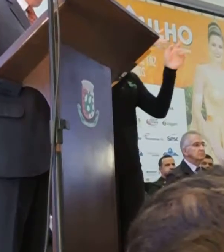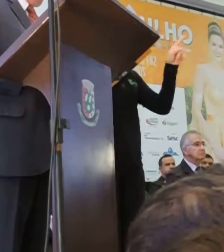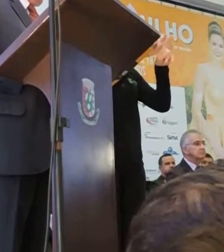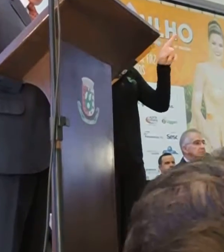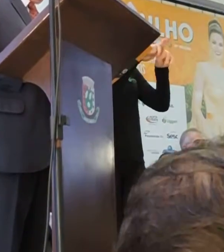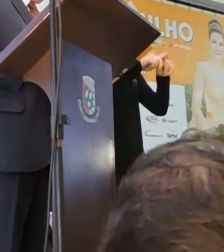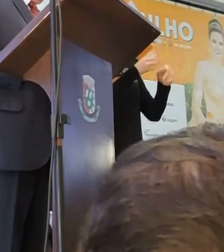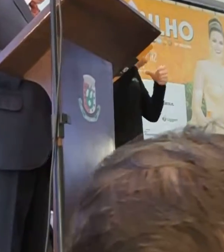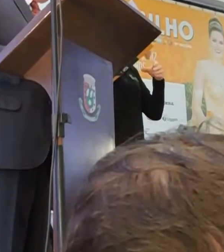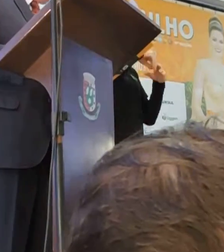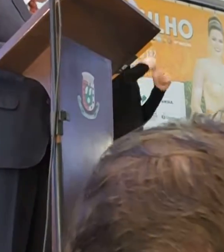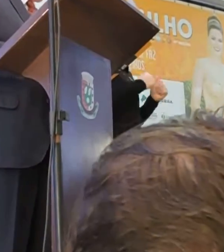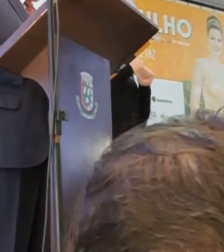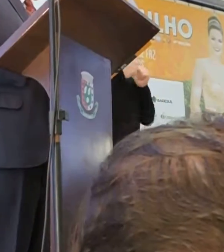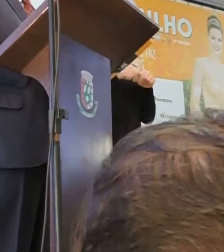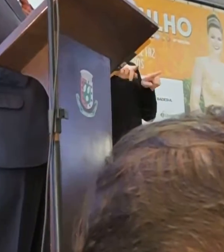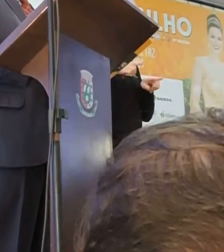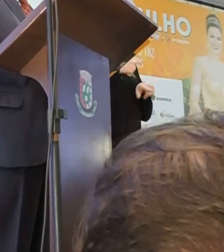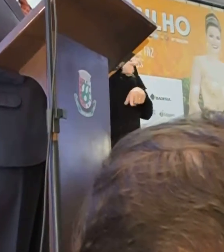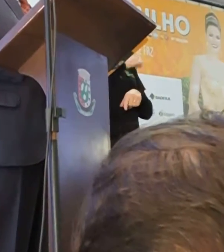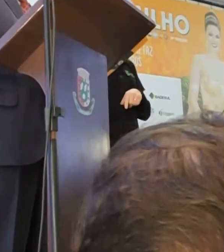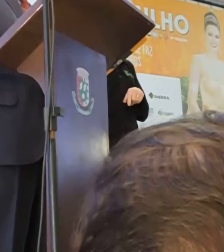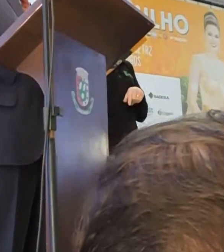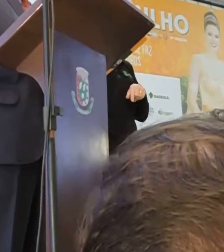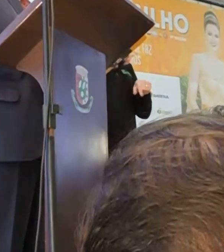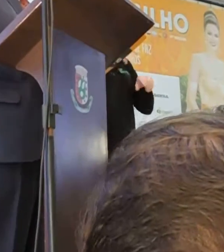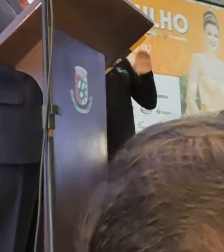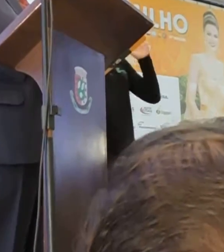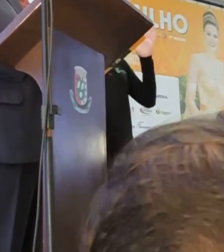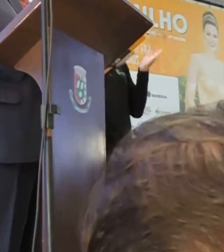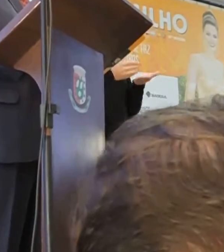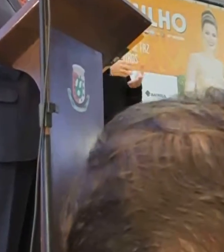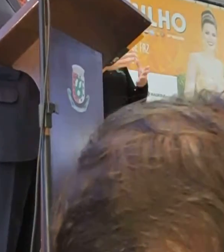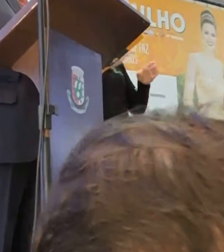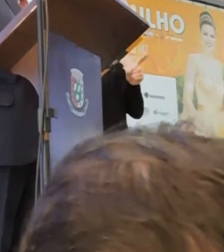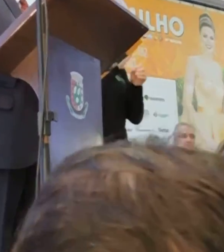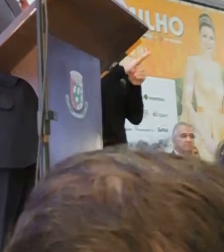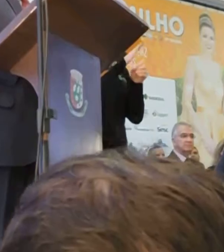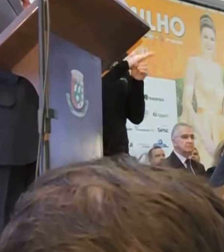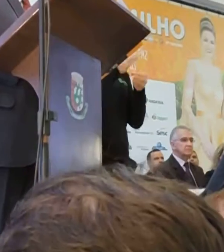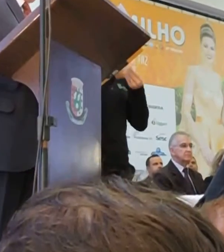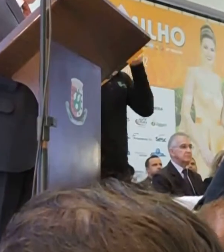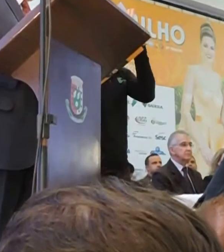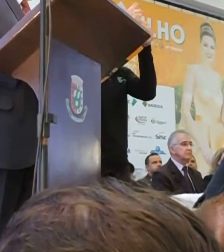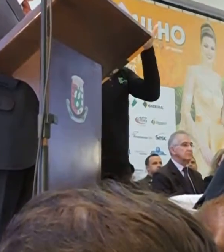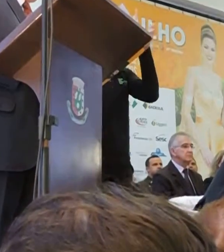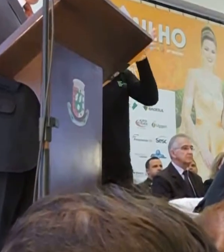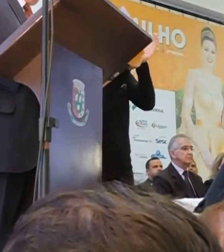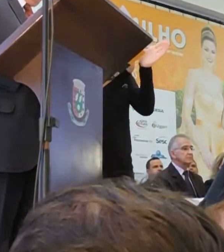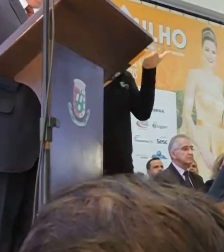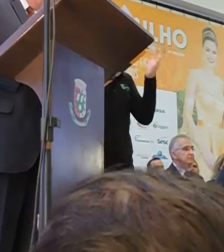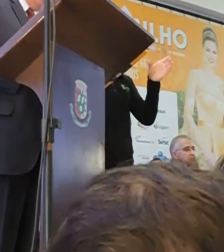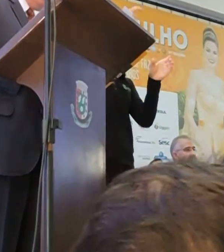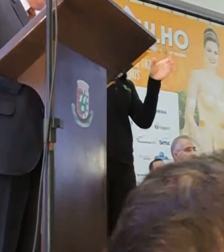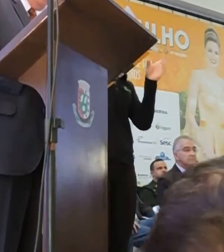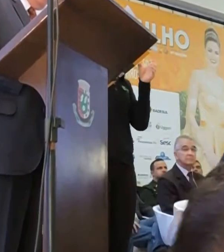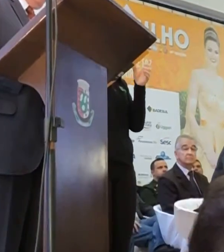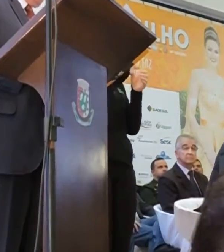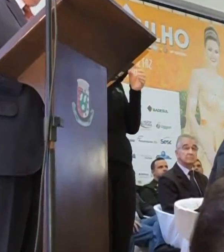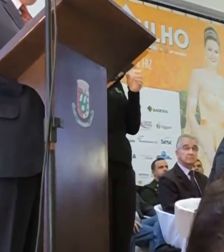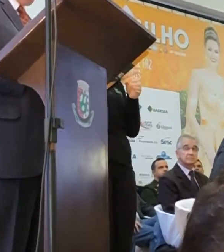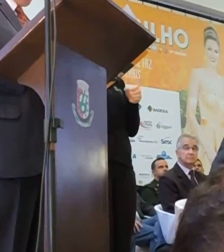poder. A cesta vai cheia de nossos próprios frutos e volta quase vazia. Ou